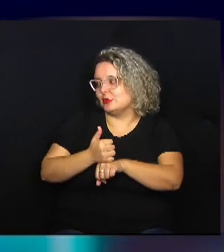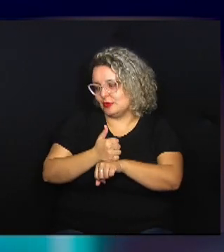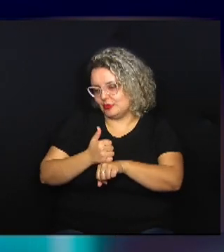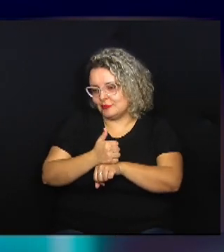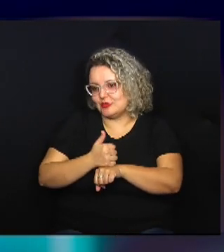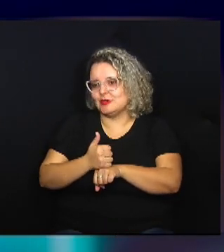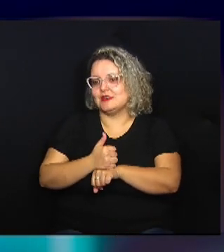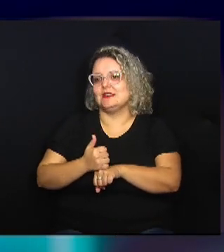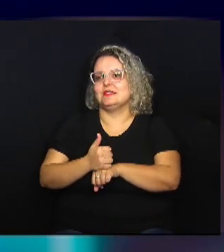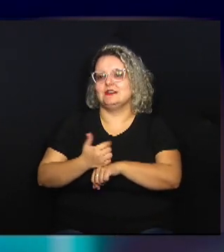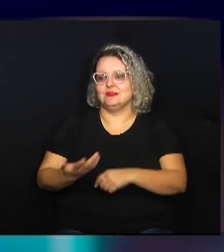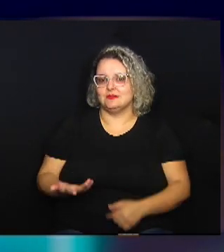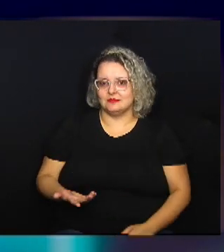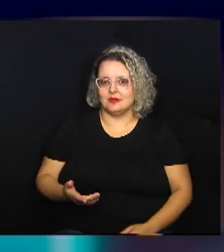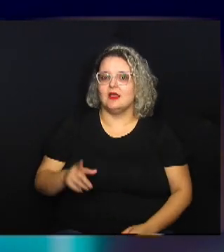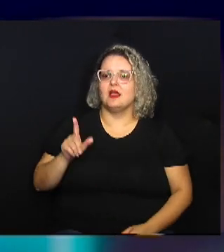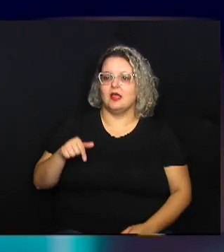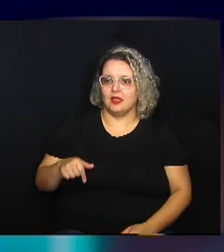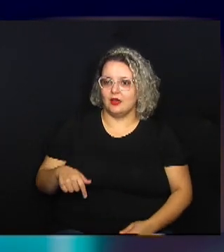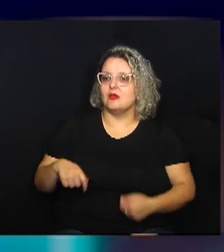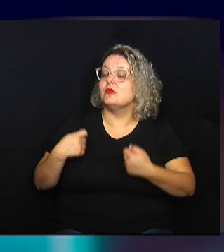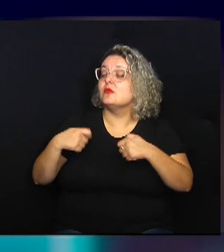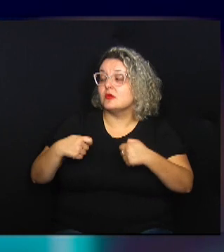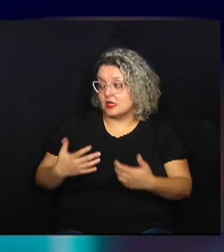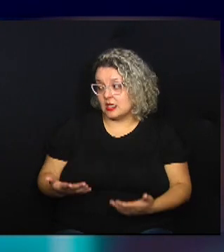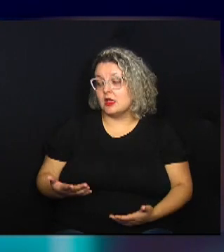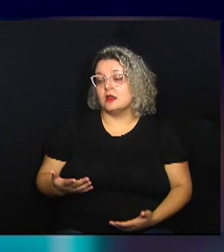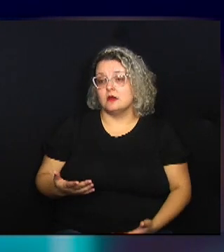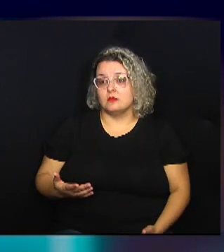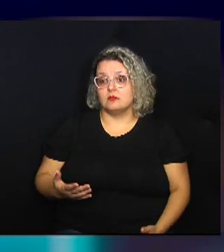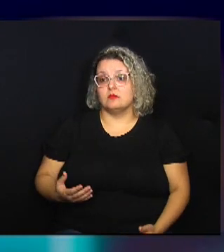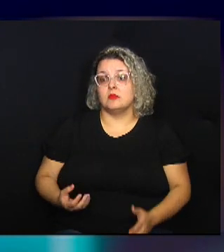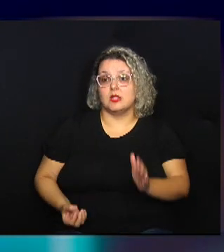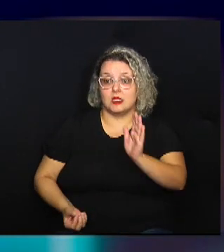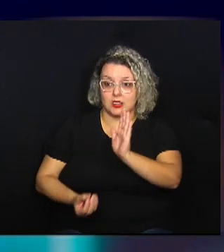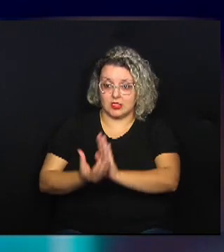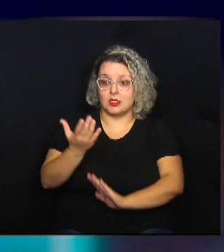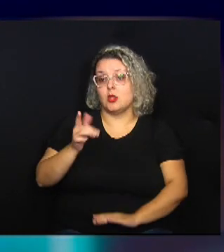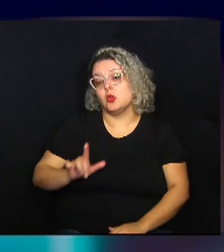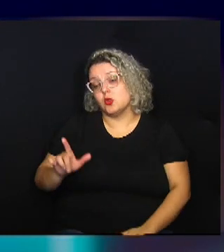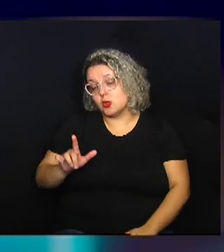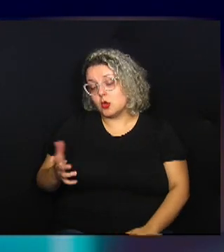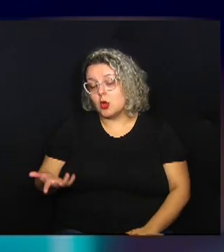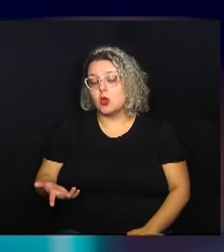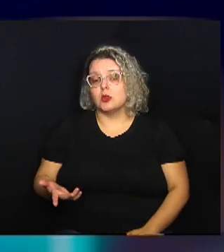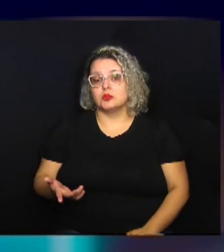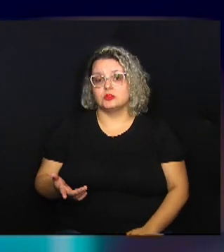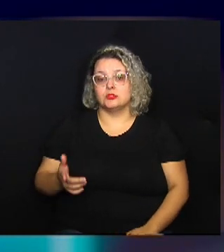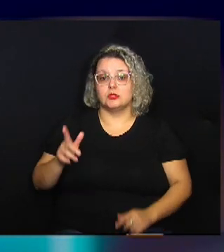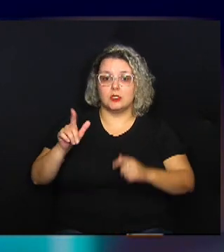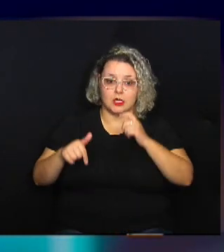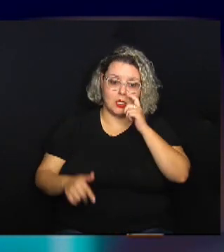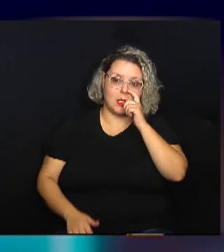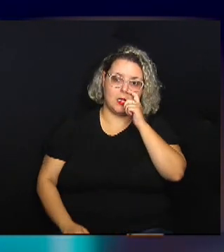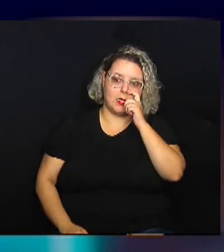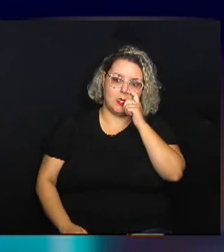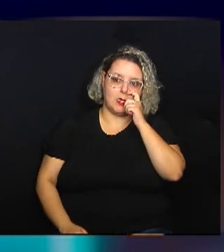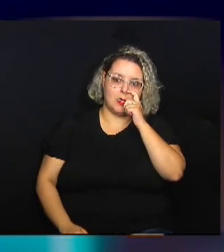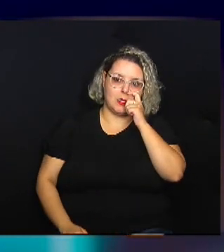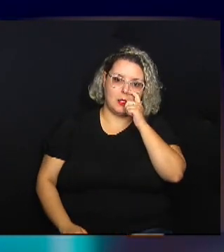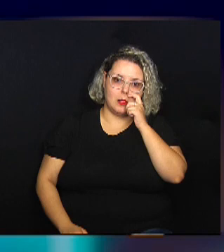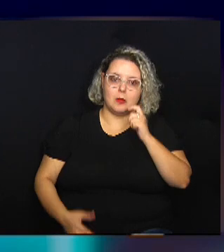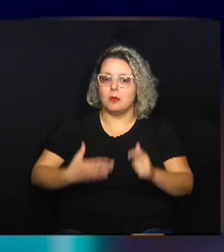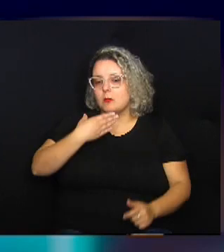é muito disso que a gente precisa pela sua criação que obviamente passa pelos seus pais pelos seus